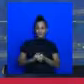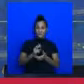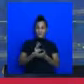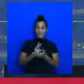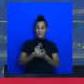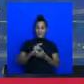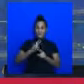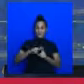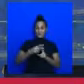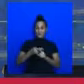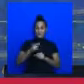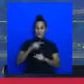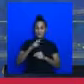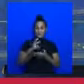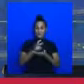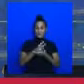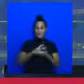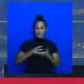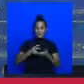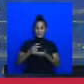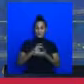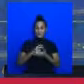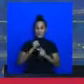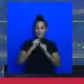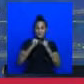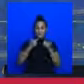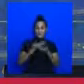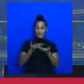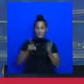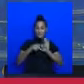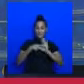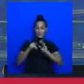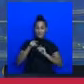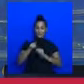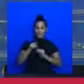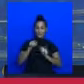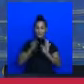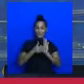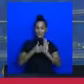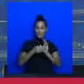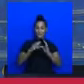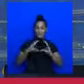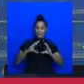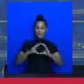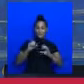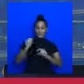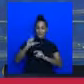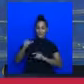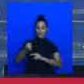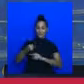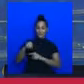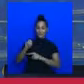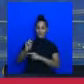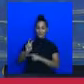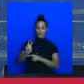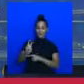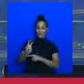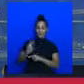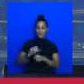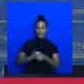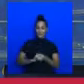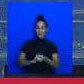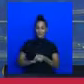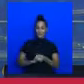Na sequência da dupla cena, tem quina. Boa sorte para você que apostou. Bola azul, número